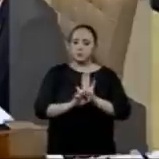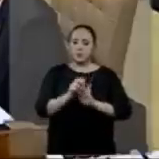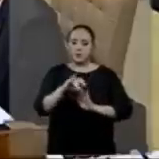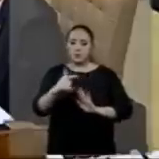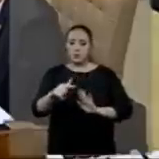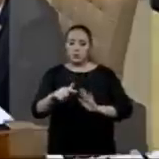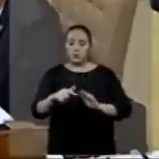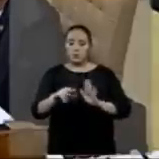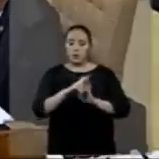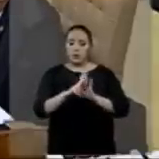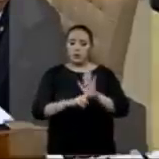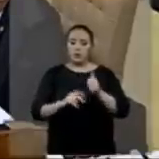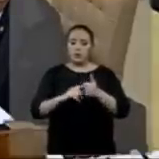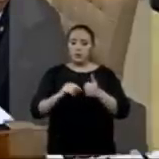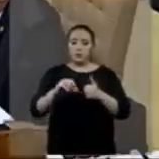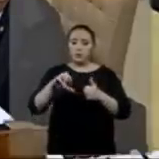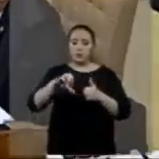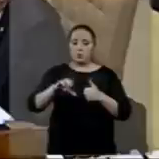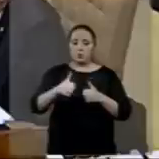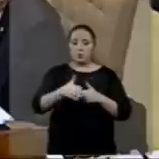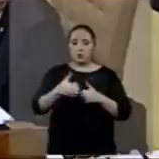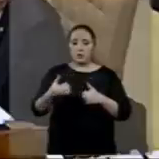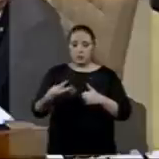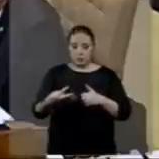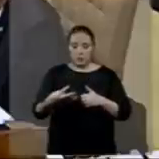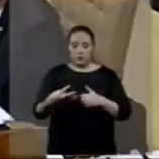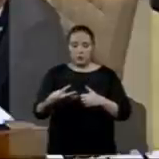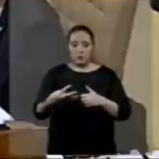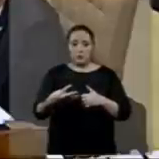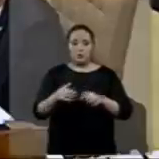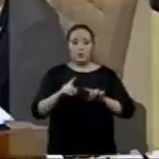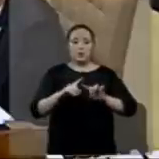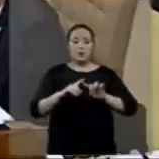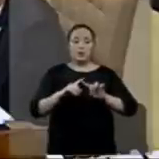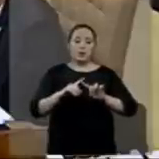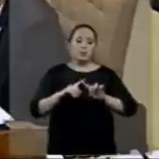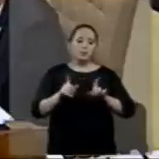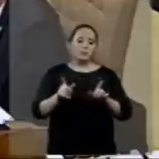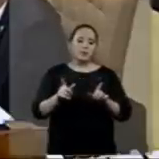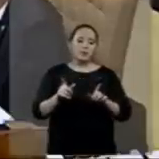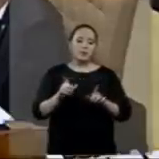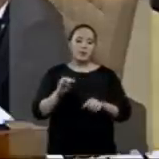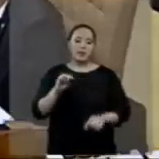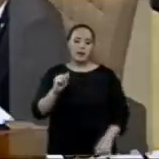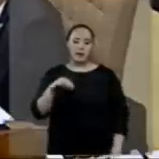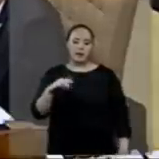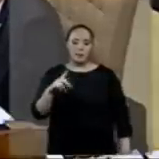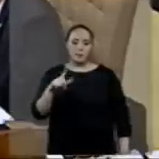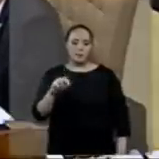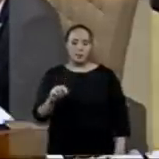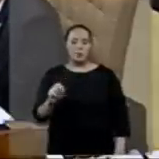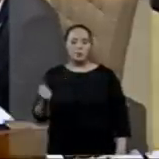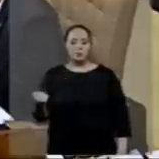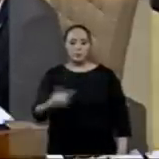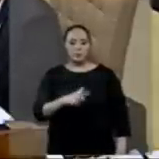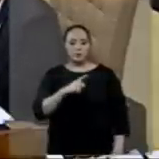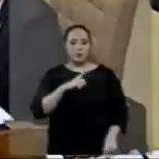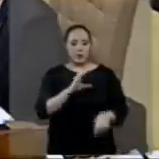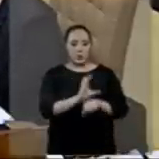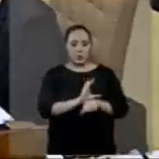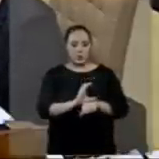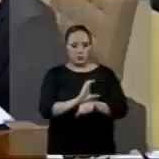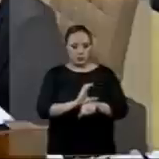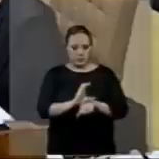artigos 9 e 14 do citado diploma mais amplos do que os estabelecidos na Constituição